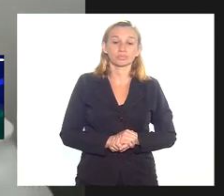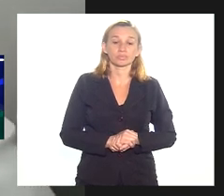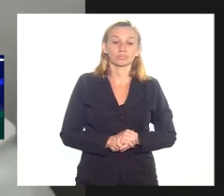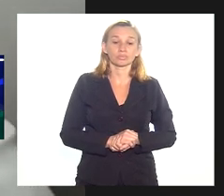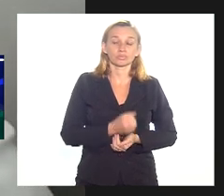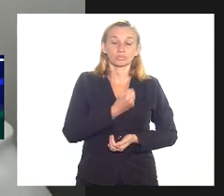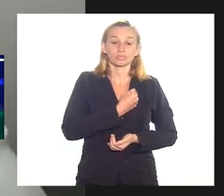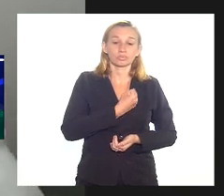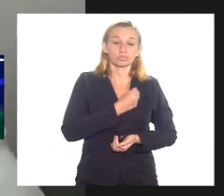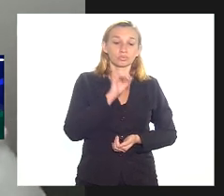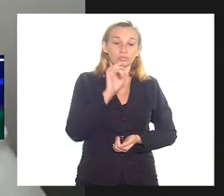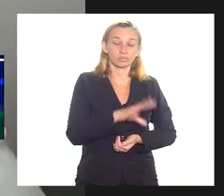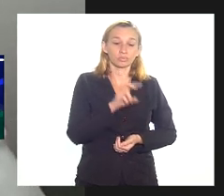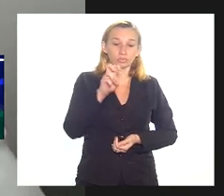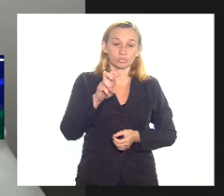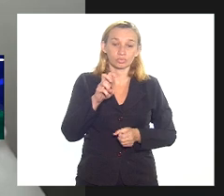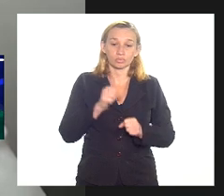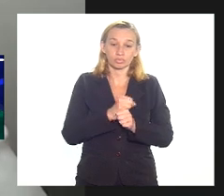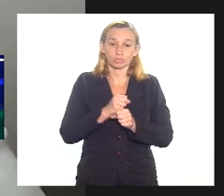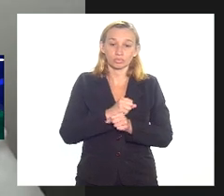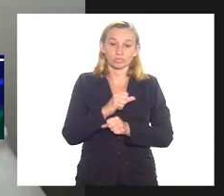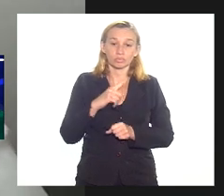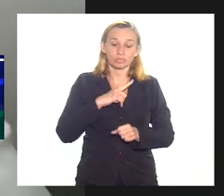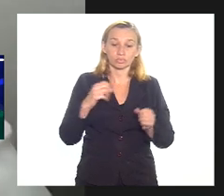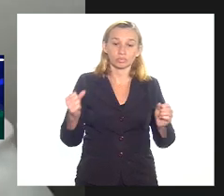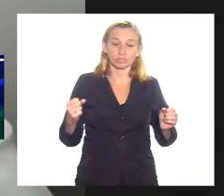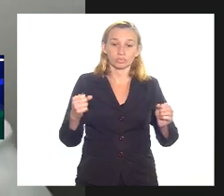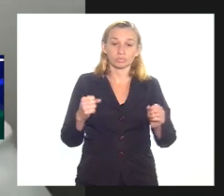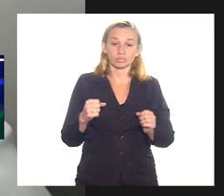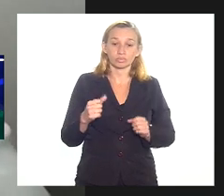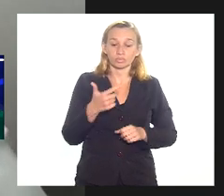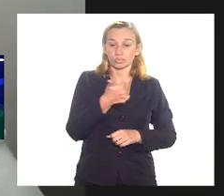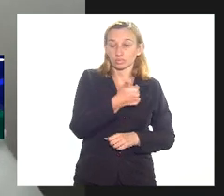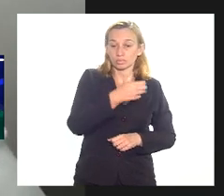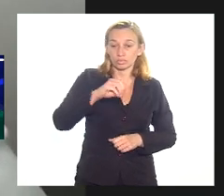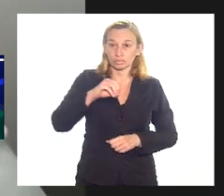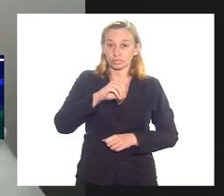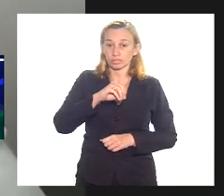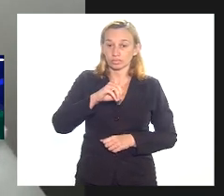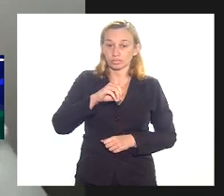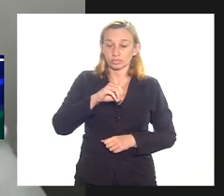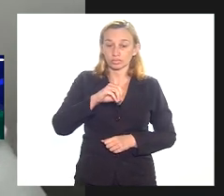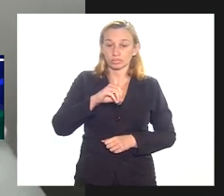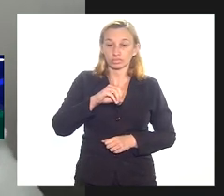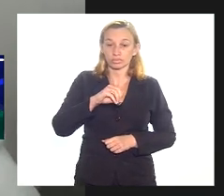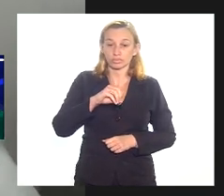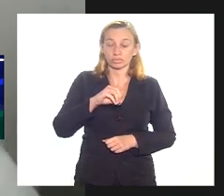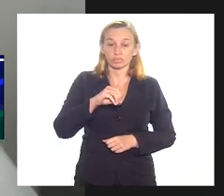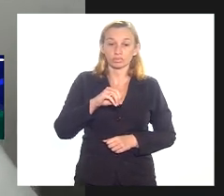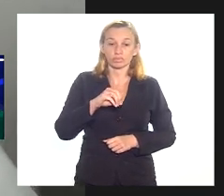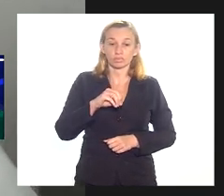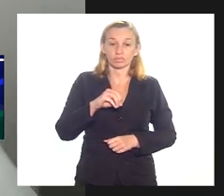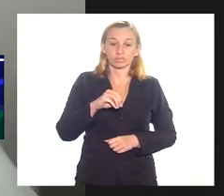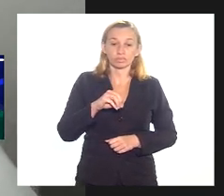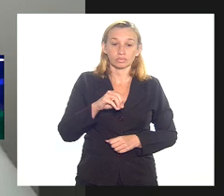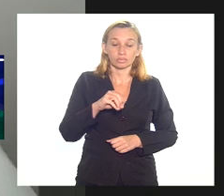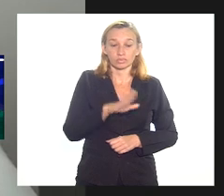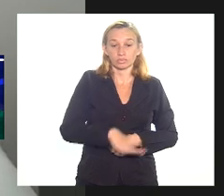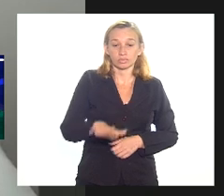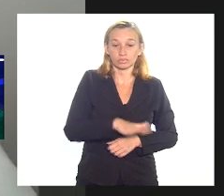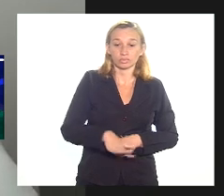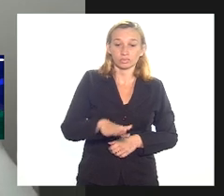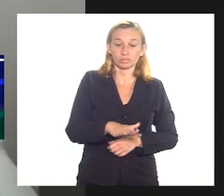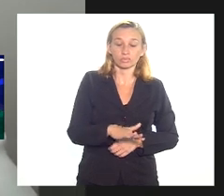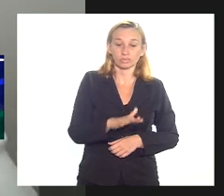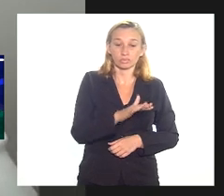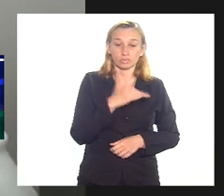nos últimos 5 anos, a gente ter a marca aí de 100 crianças baleadas no estado do Rio de